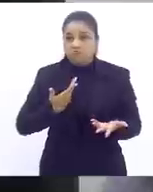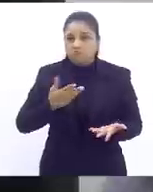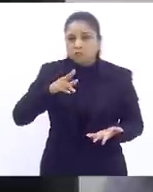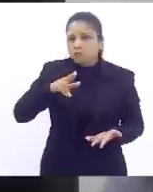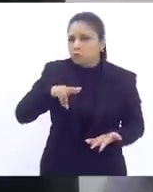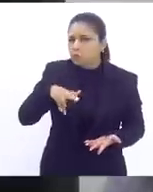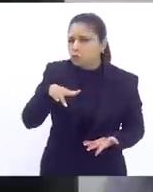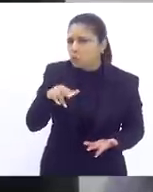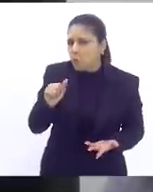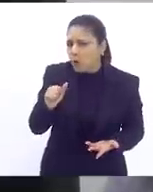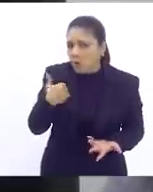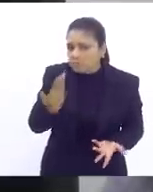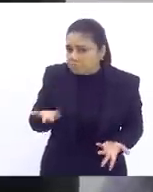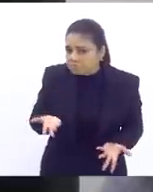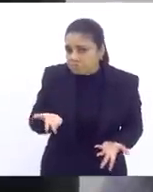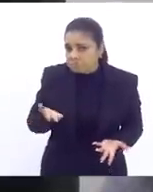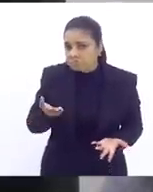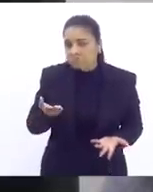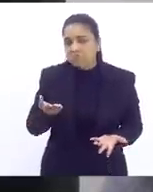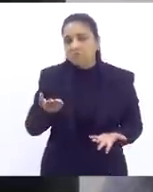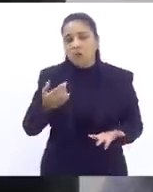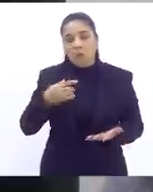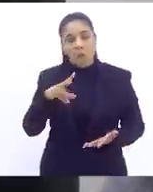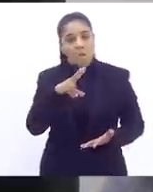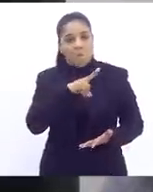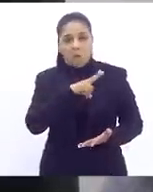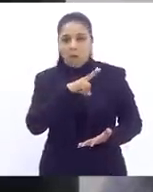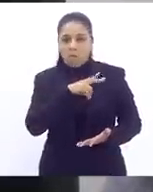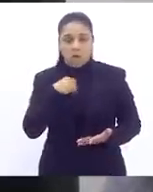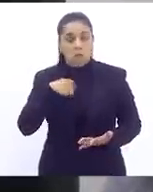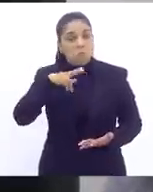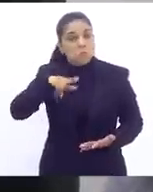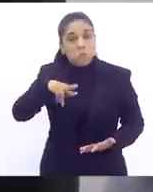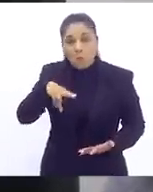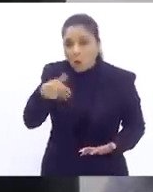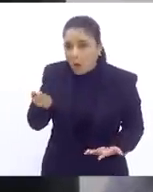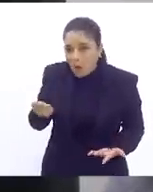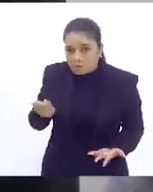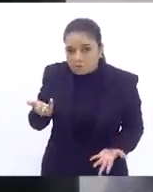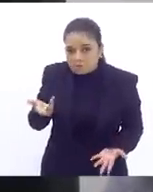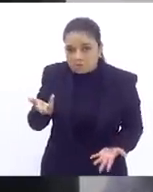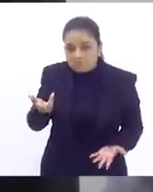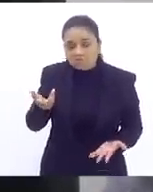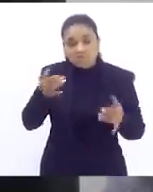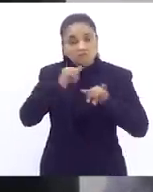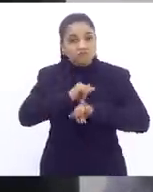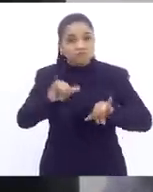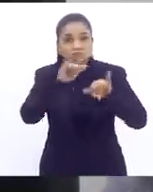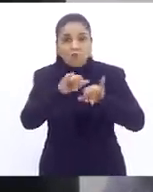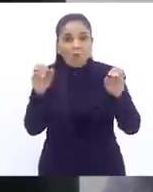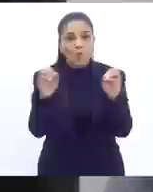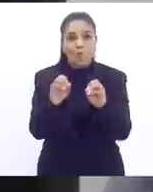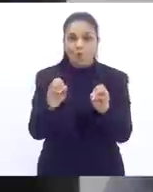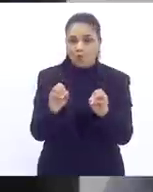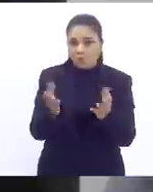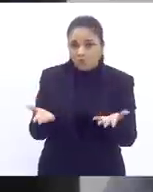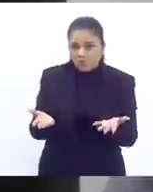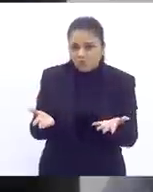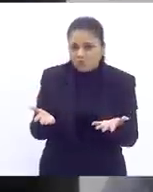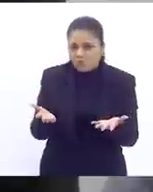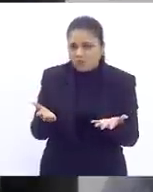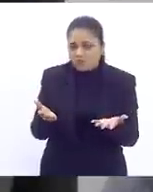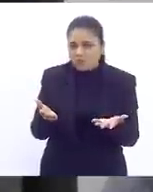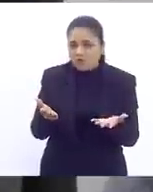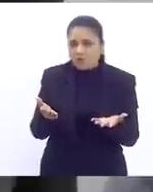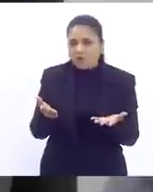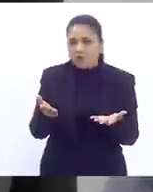nunca ouviu falar disso né Eu particularmente nunca ouviu falar disso e tão pouco foi divulgado né de forma eh